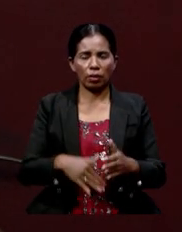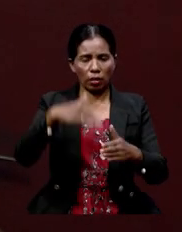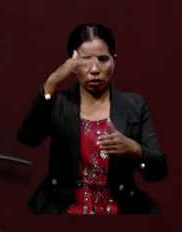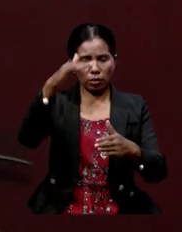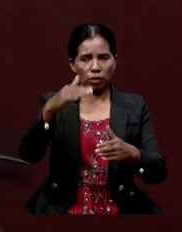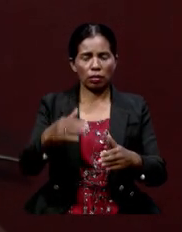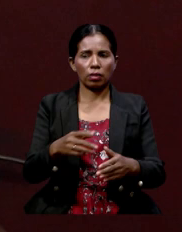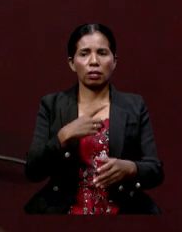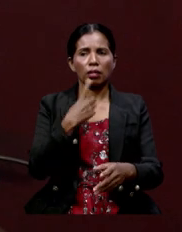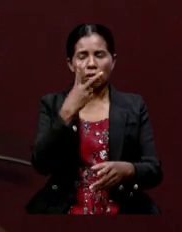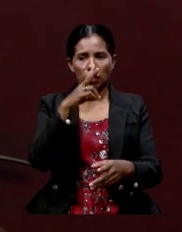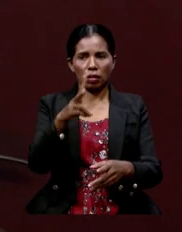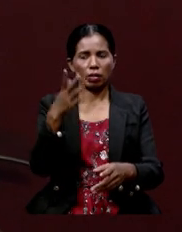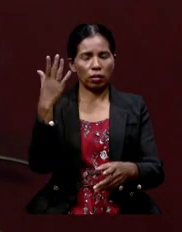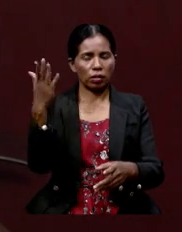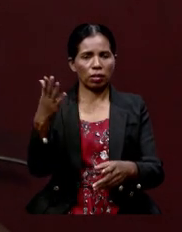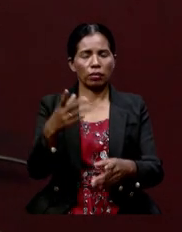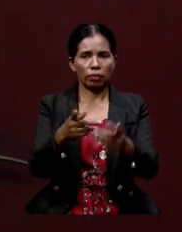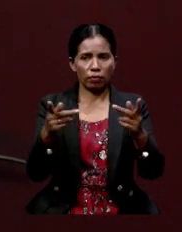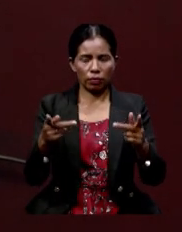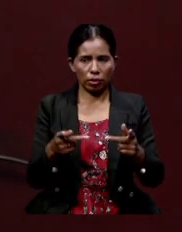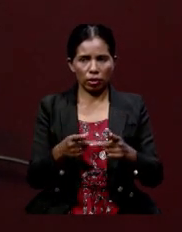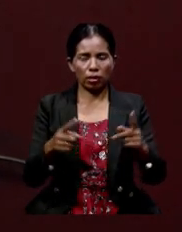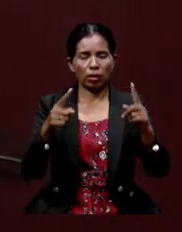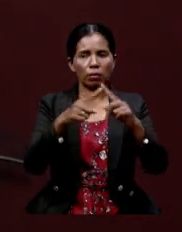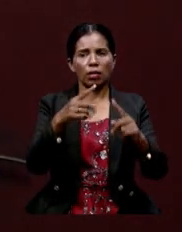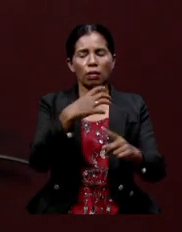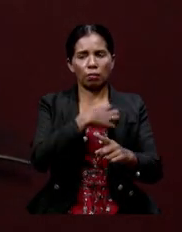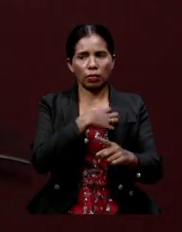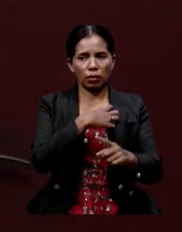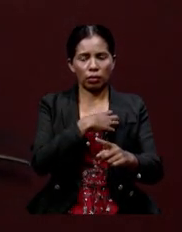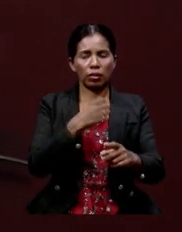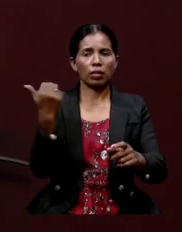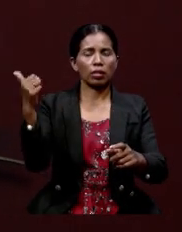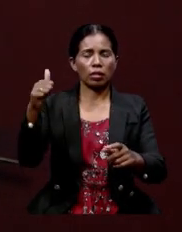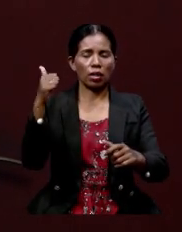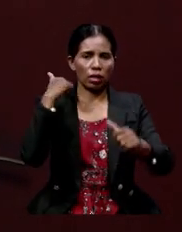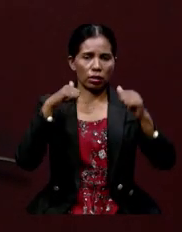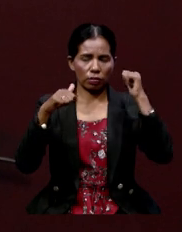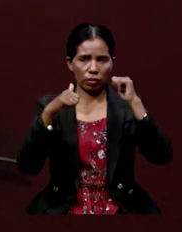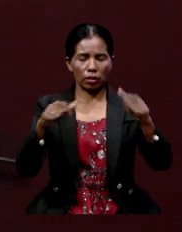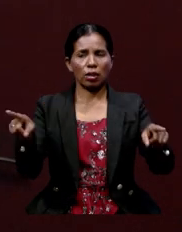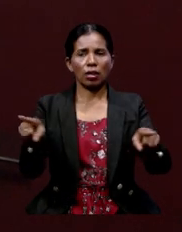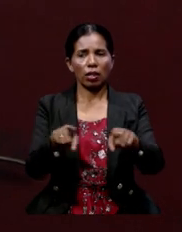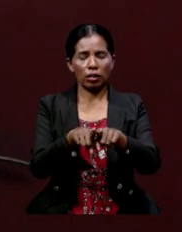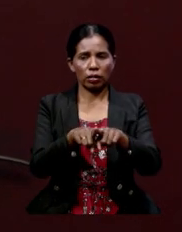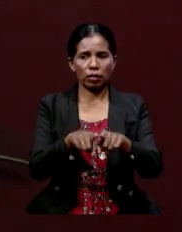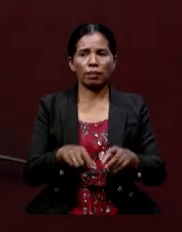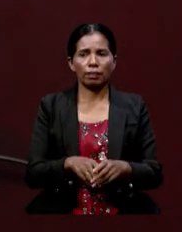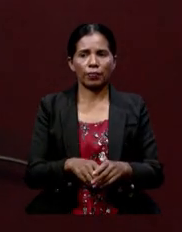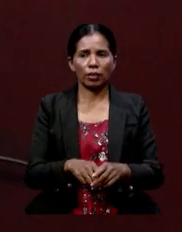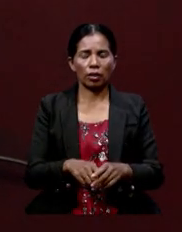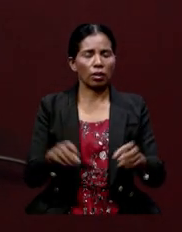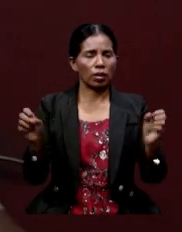halu intervensi direta iha terenu ba PNTL ninya aktividade idane hanesan la